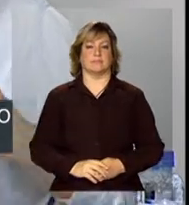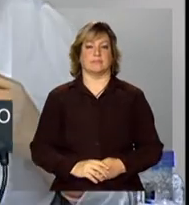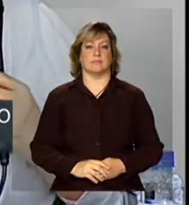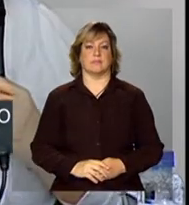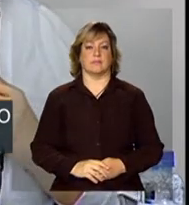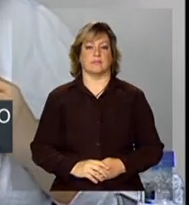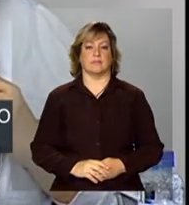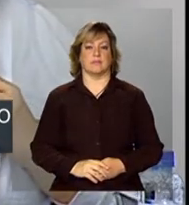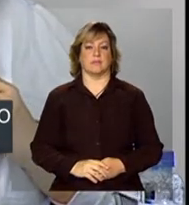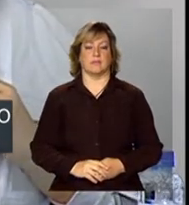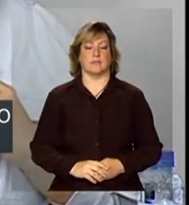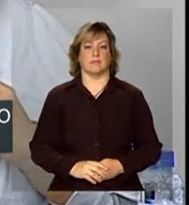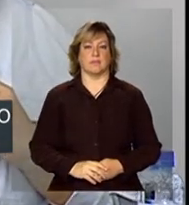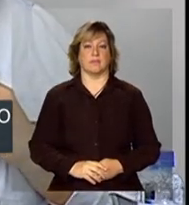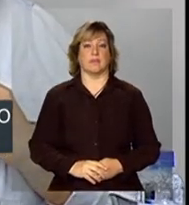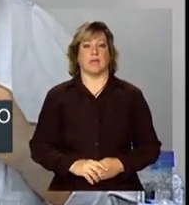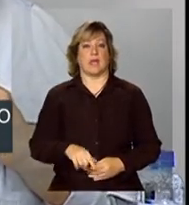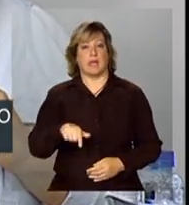Esse é o meu